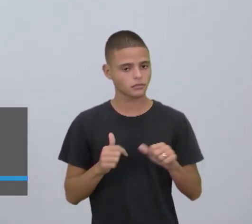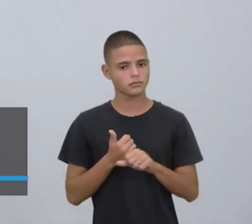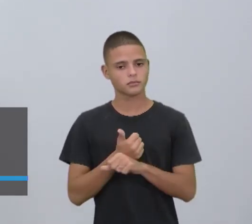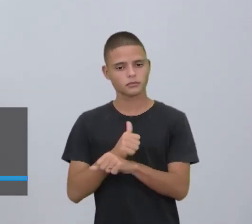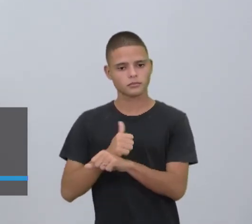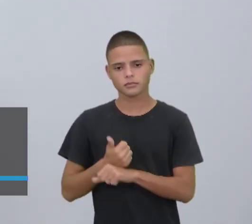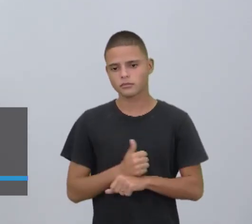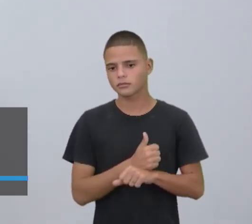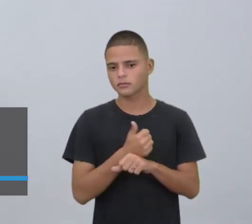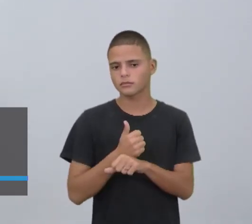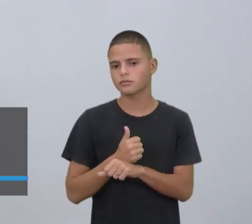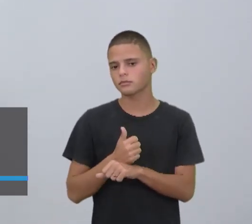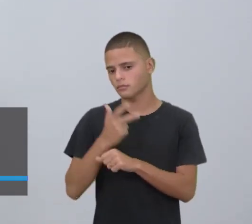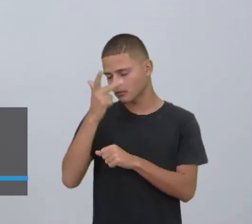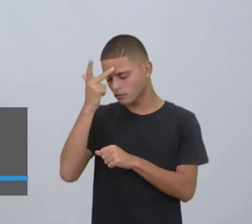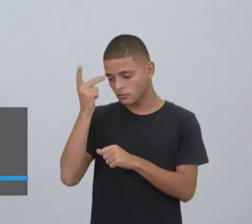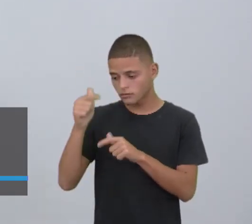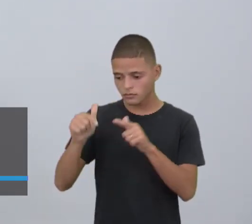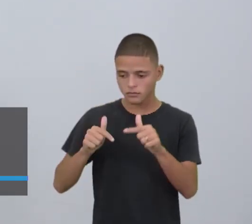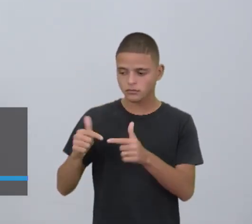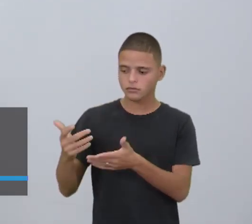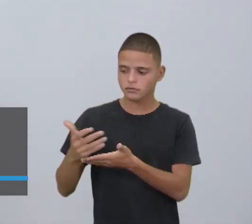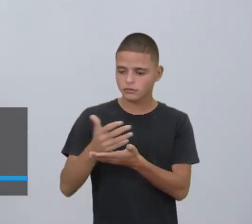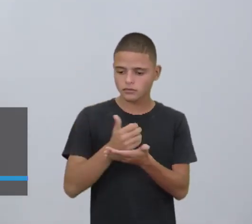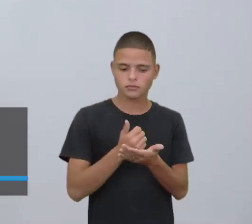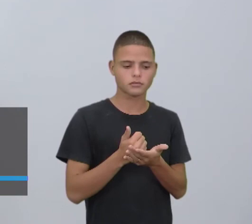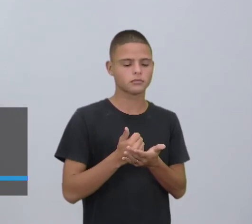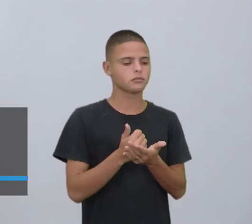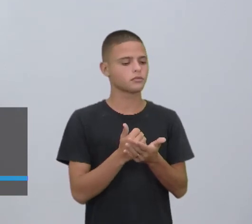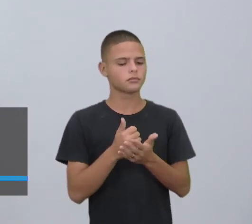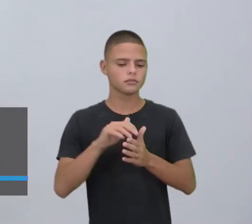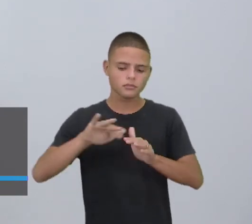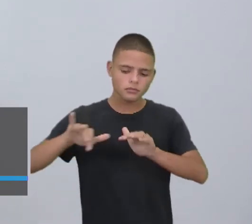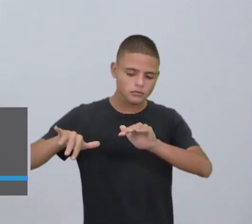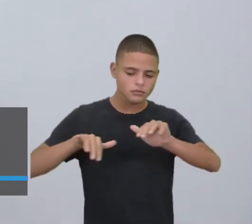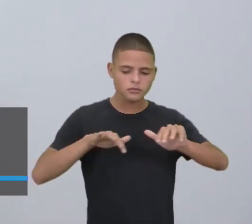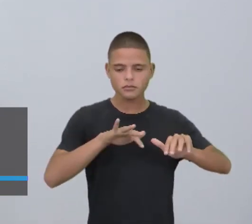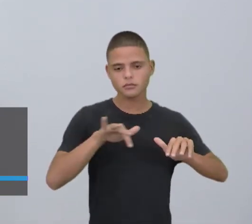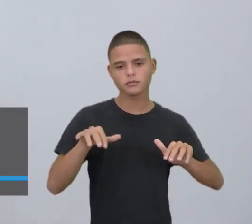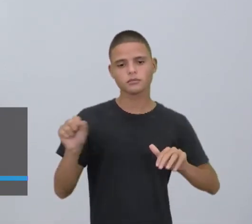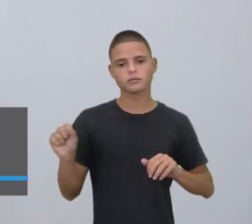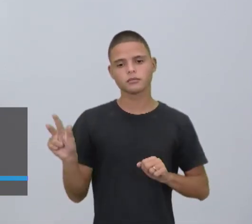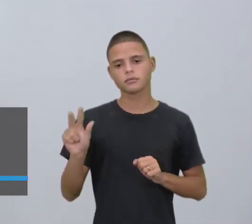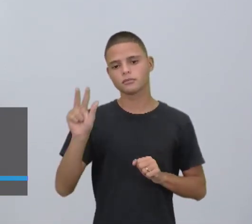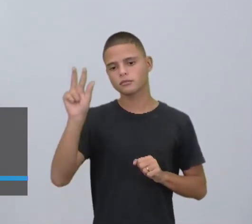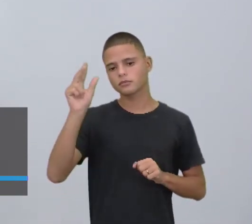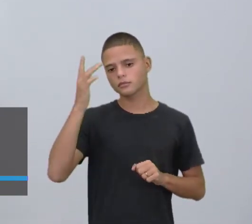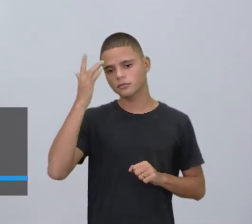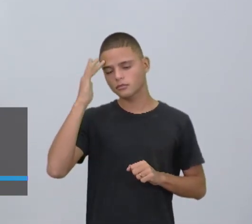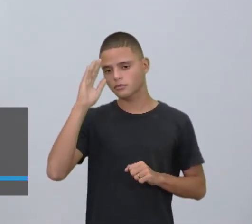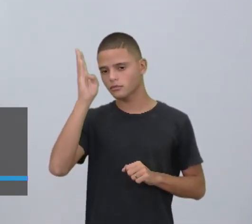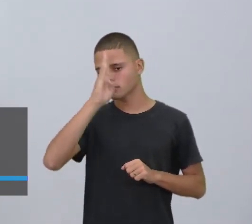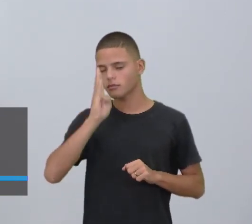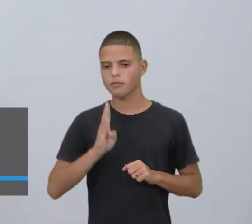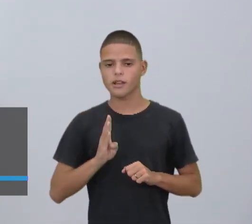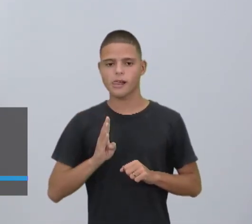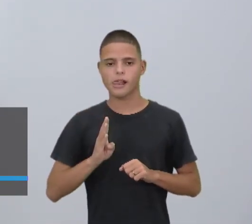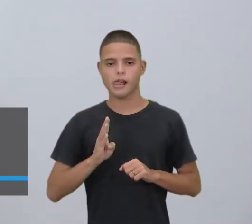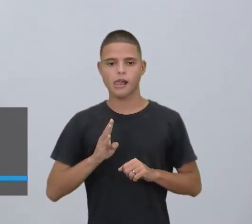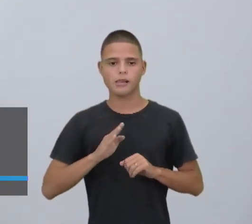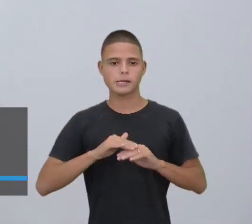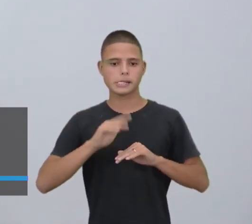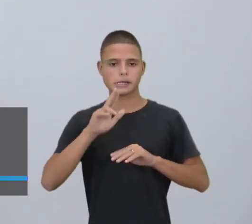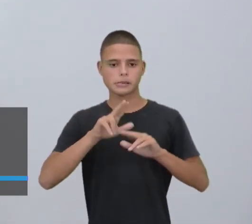inserção dos catadores, né? De estar separando e dar valor, né? Acho que o Brasil é um dos países que mais